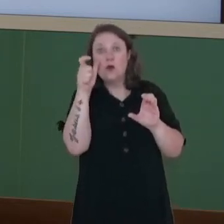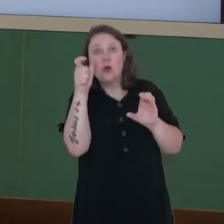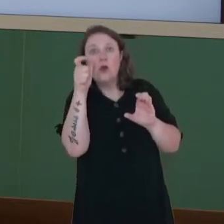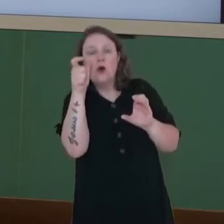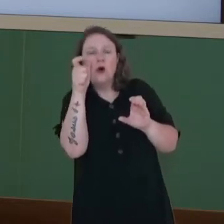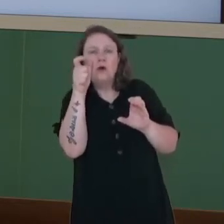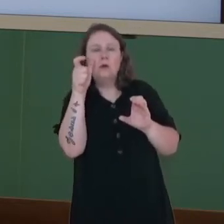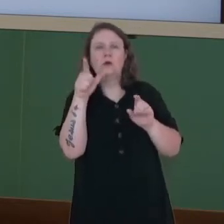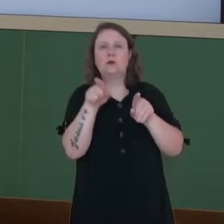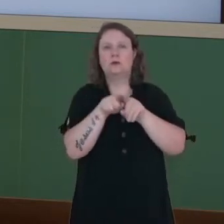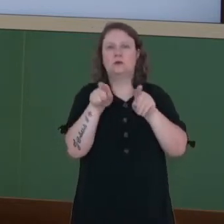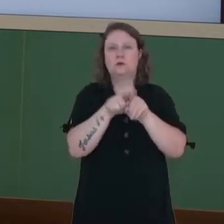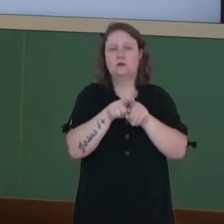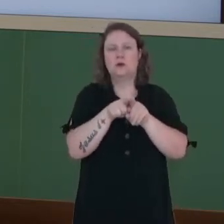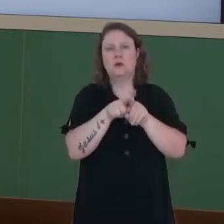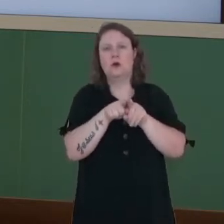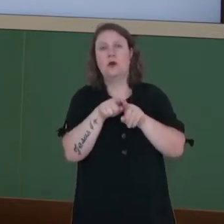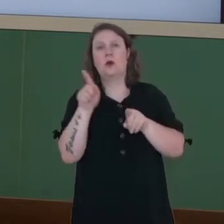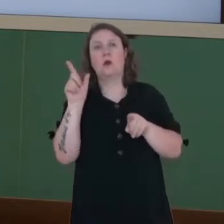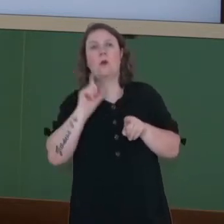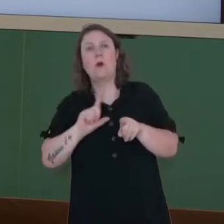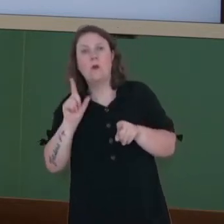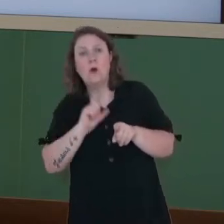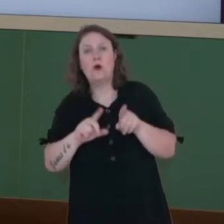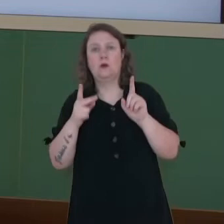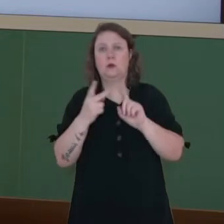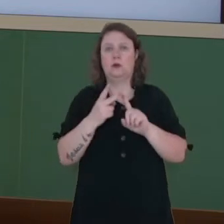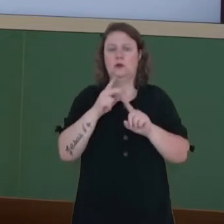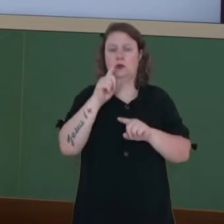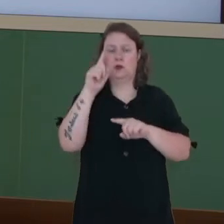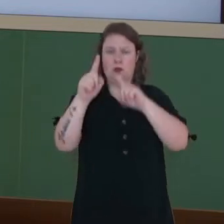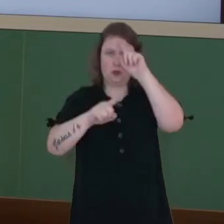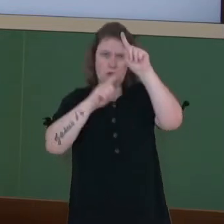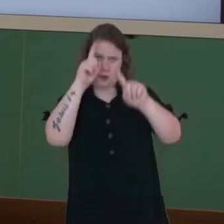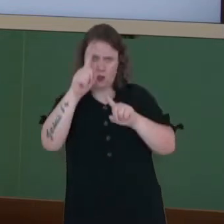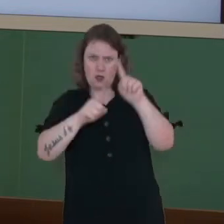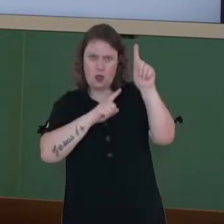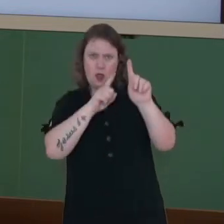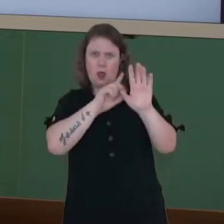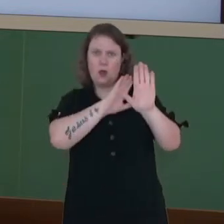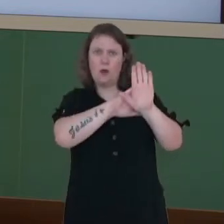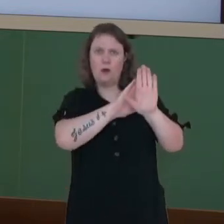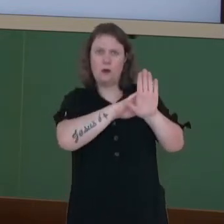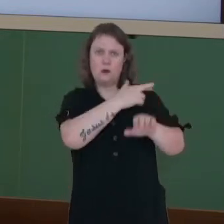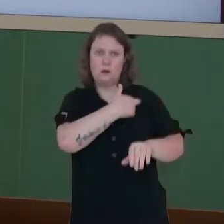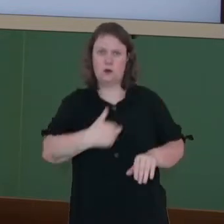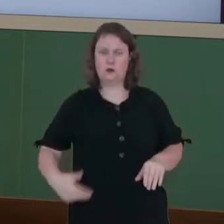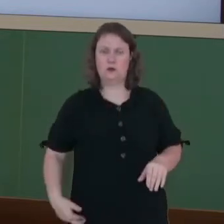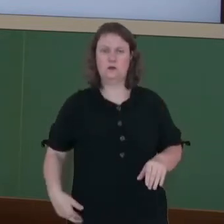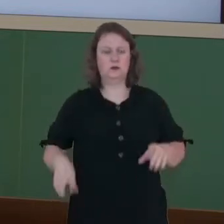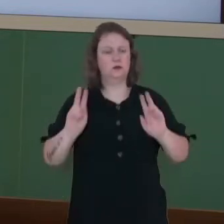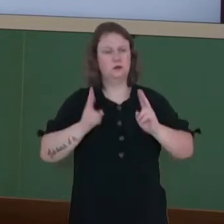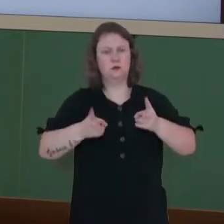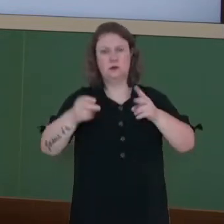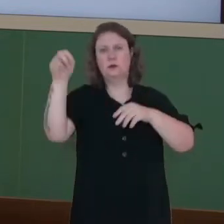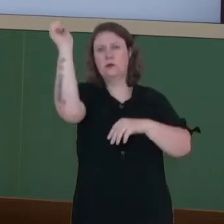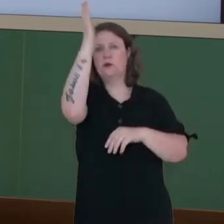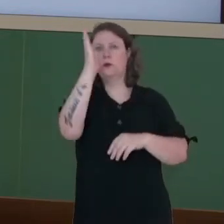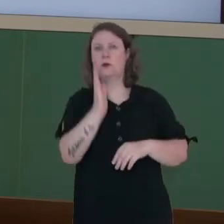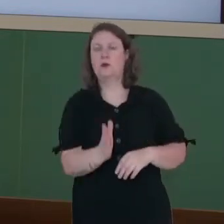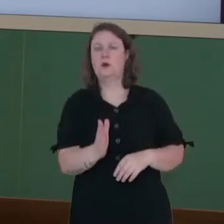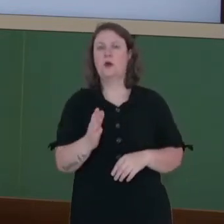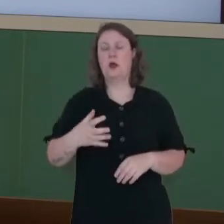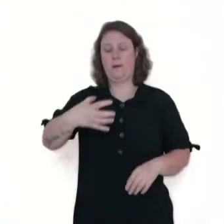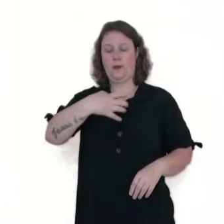Conjuração Baiana, na Inconfidência Mineira, as ideias republicanas estiveram presentes em todo o território nacional, né? Na Bahia, em